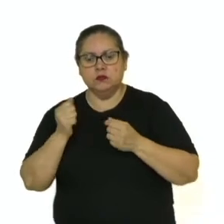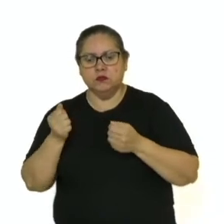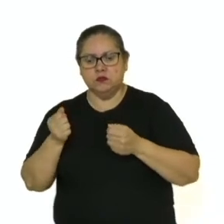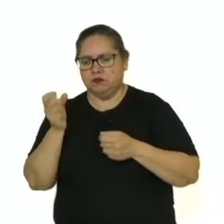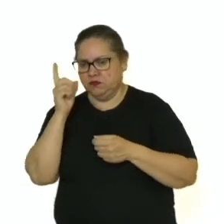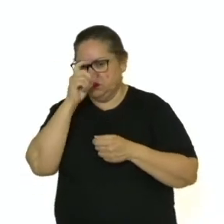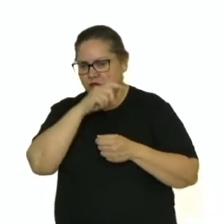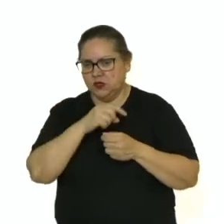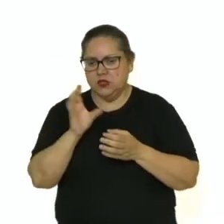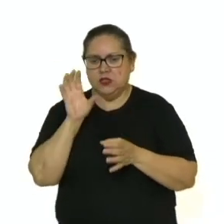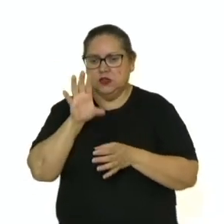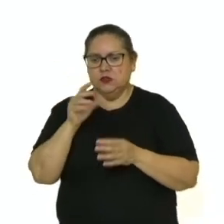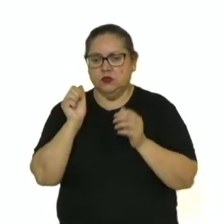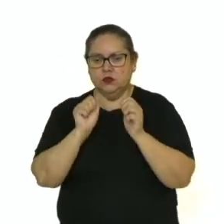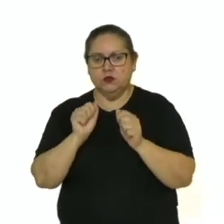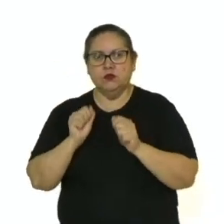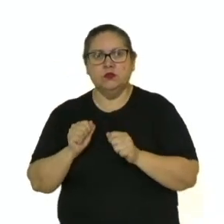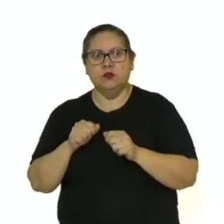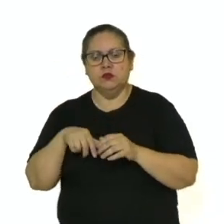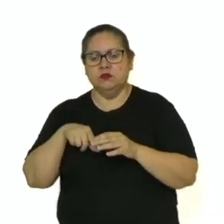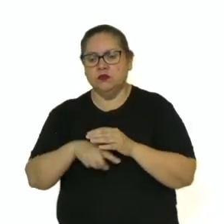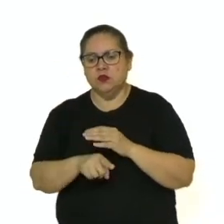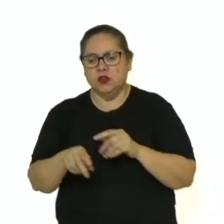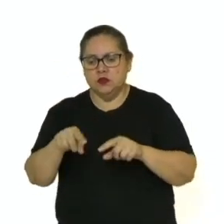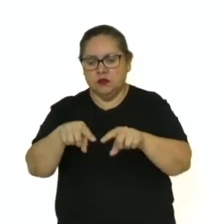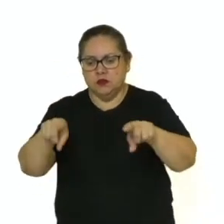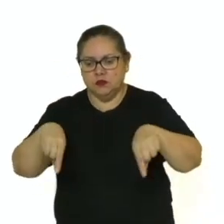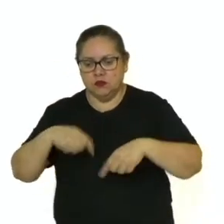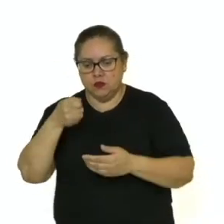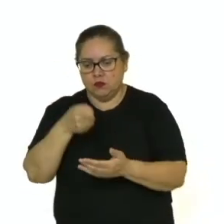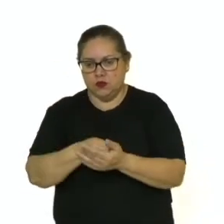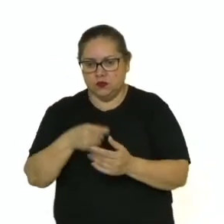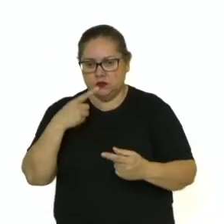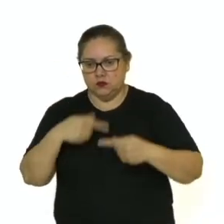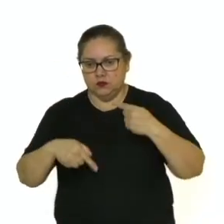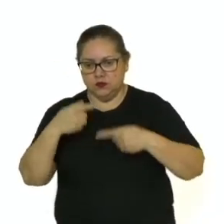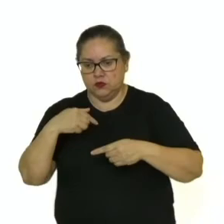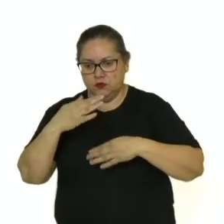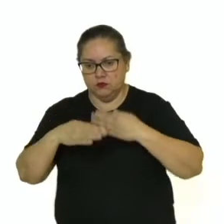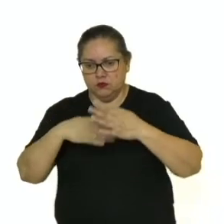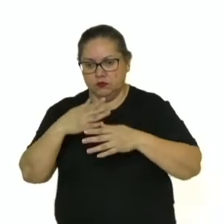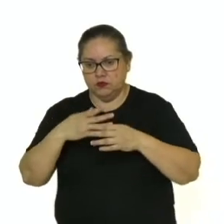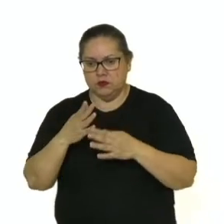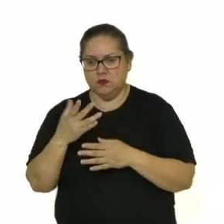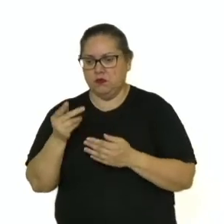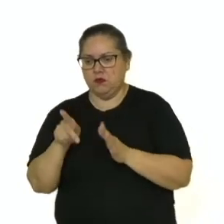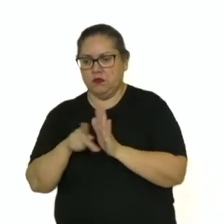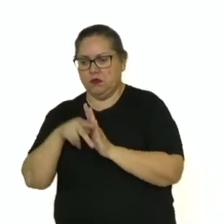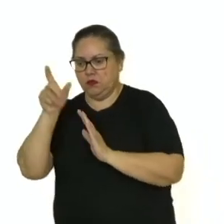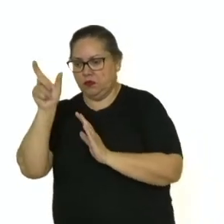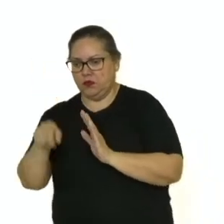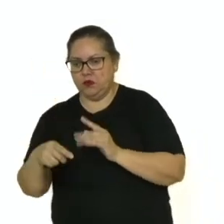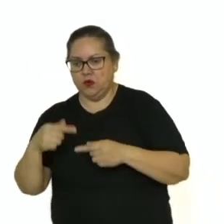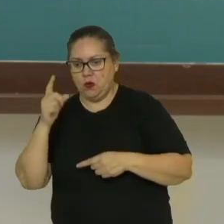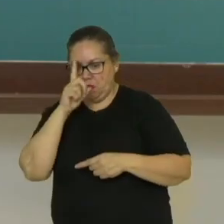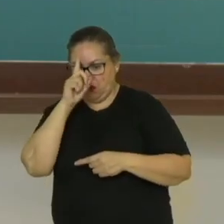poder, fundamentada na territorialidade e na obrigação política e progressiva da impessoalidade do comando